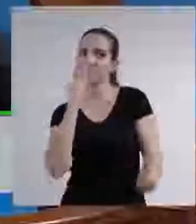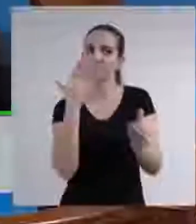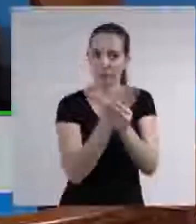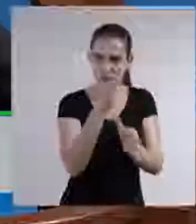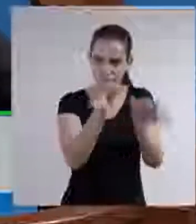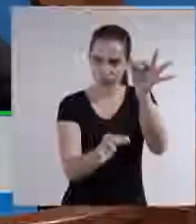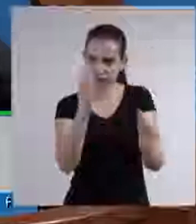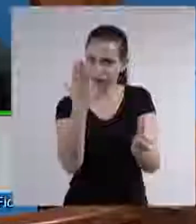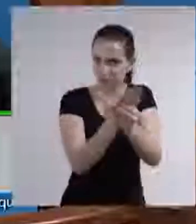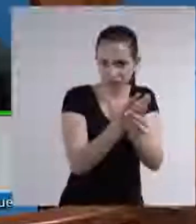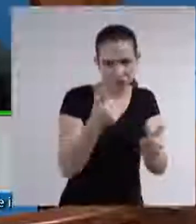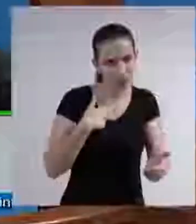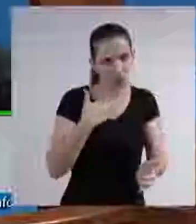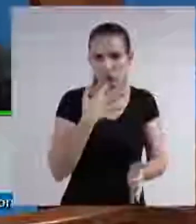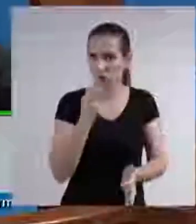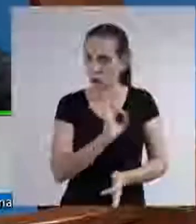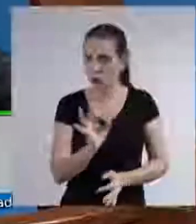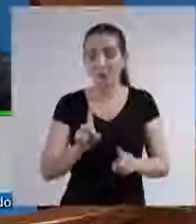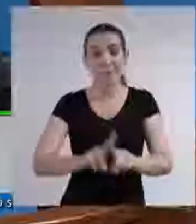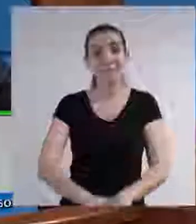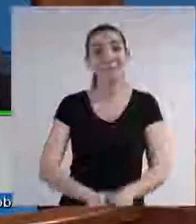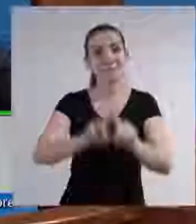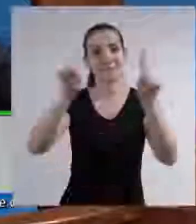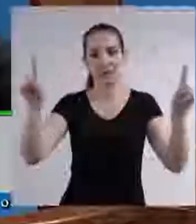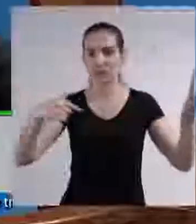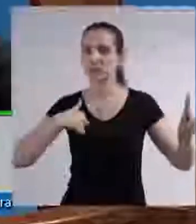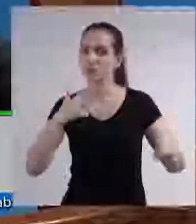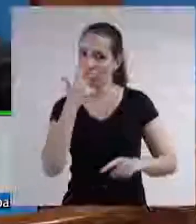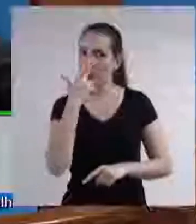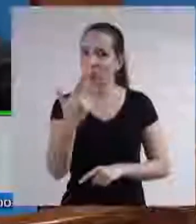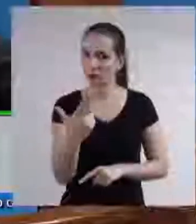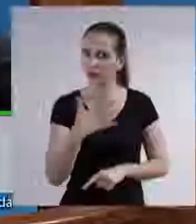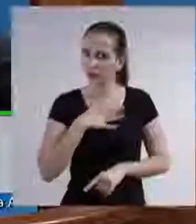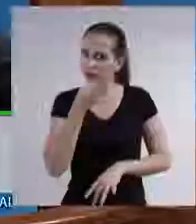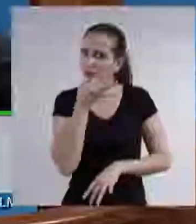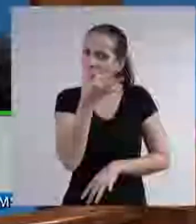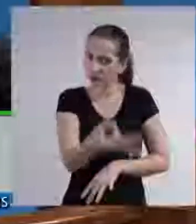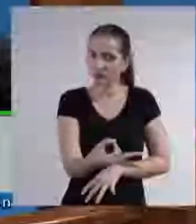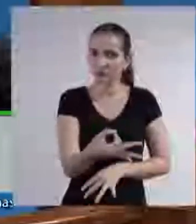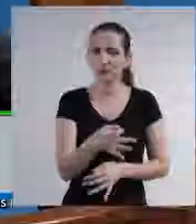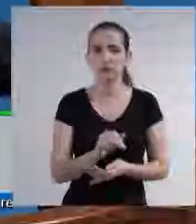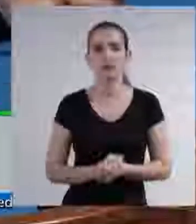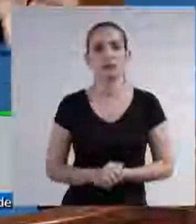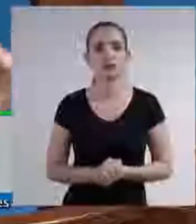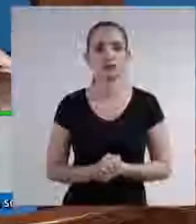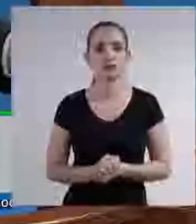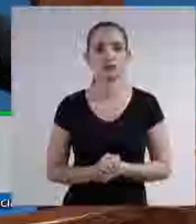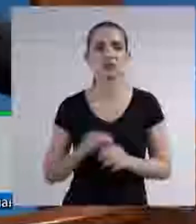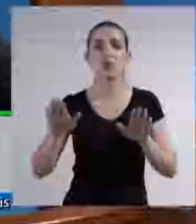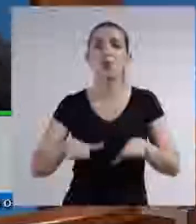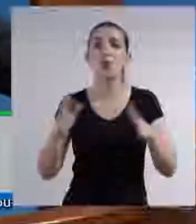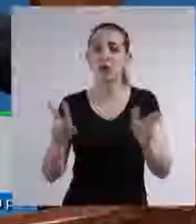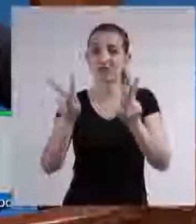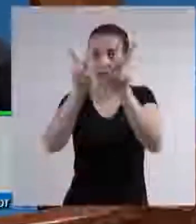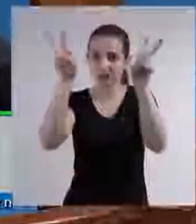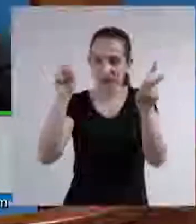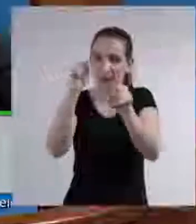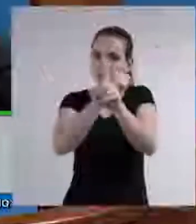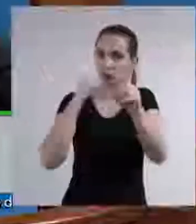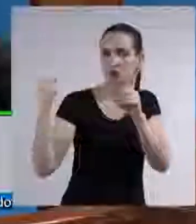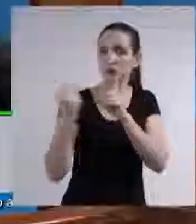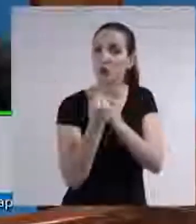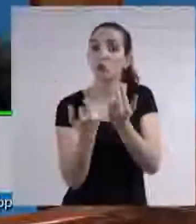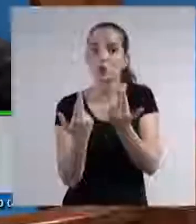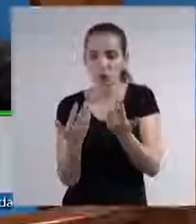processo, mas eu acho que quando se trata de uma questão social como aquela